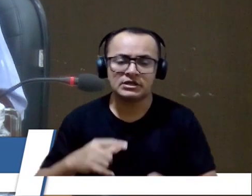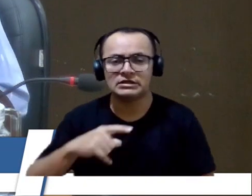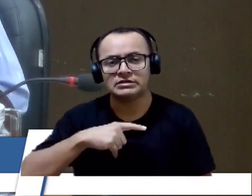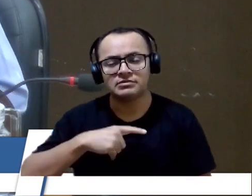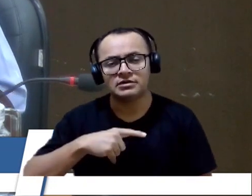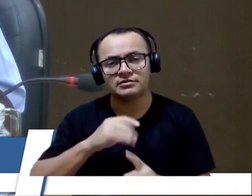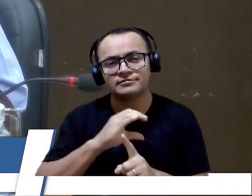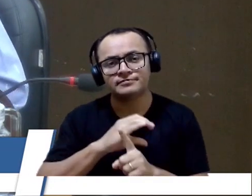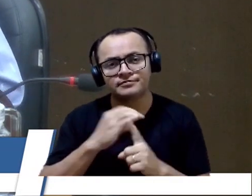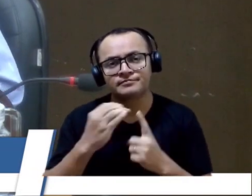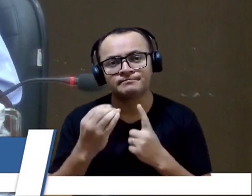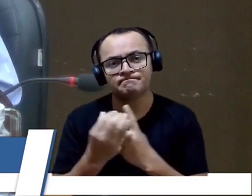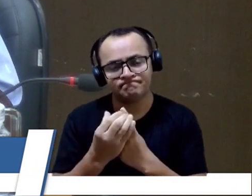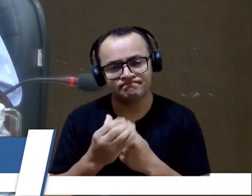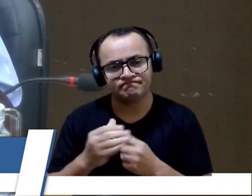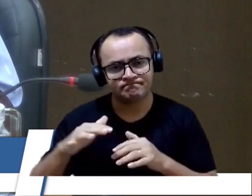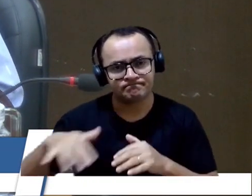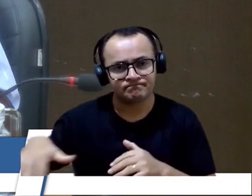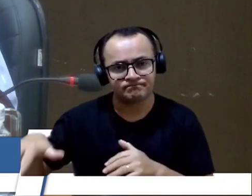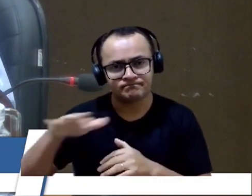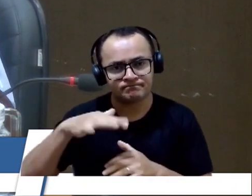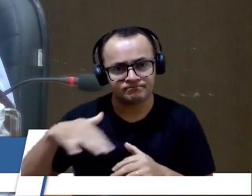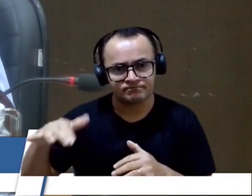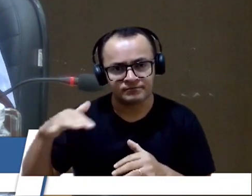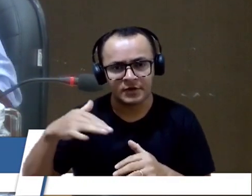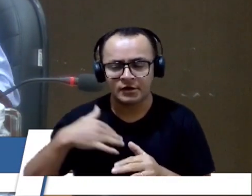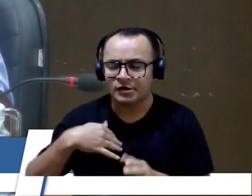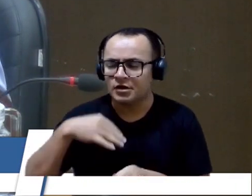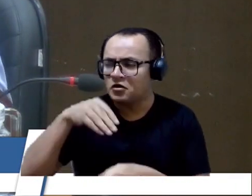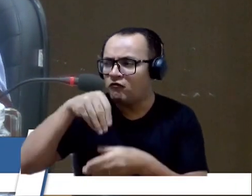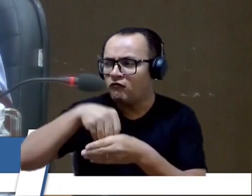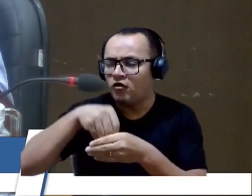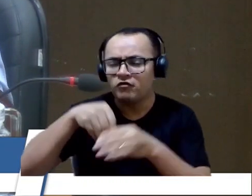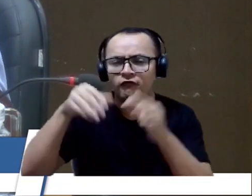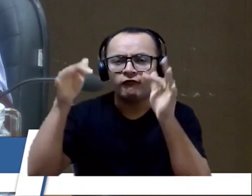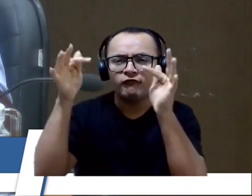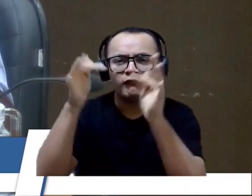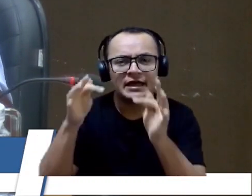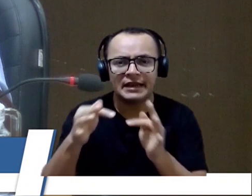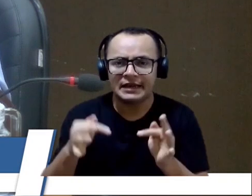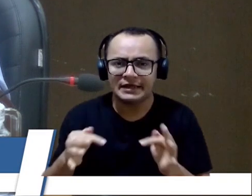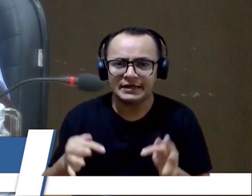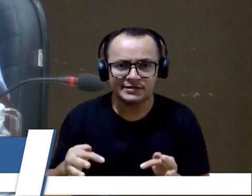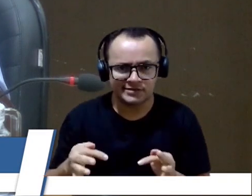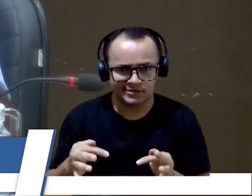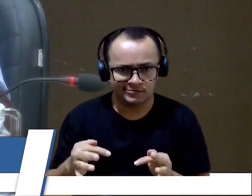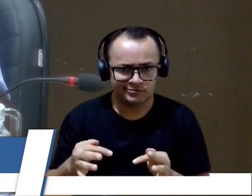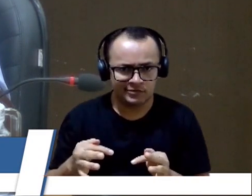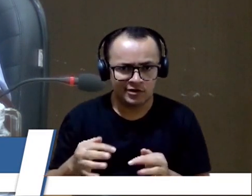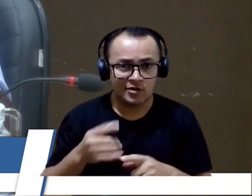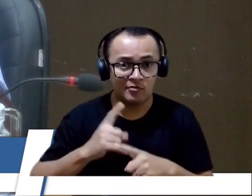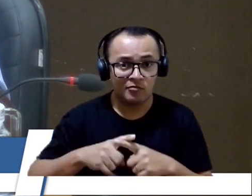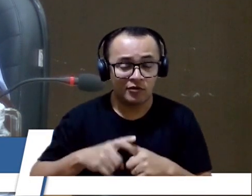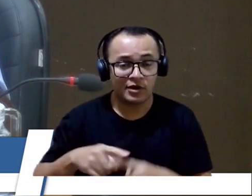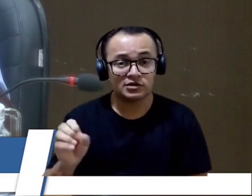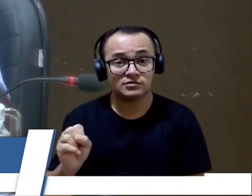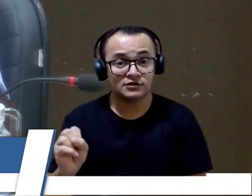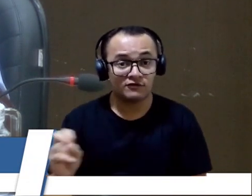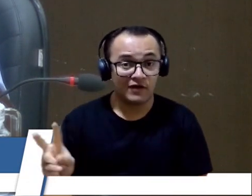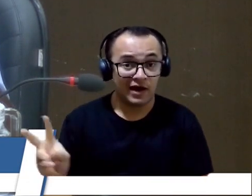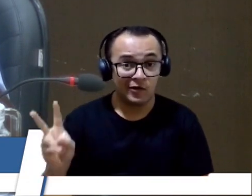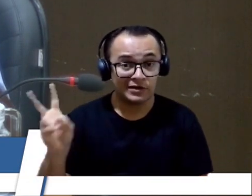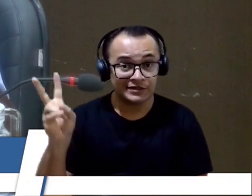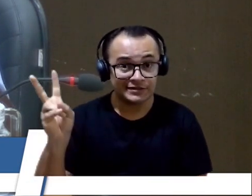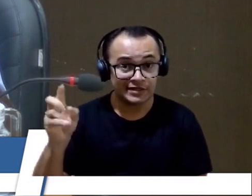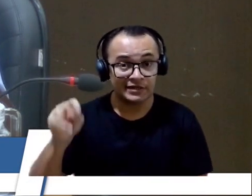Sebastião. Voto muito feliz, viu, Claudinei? É que a gente está valorizando o